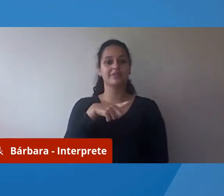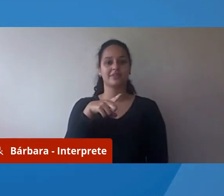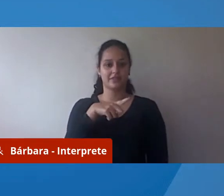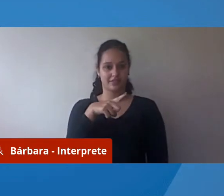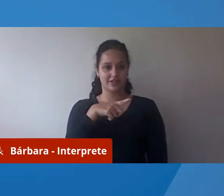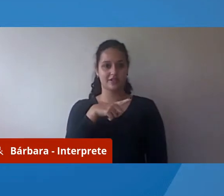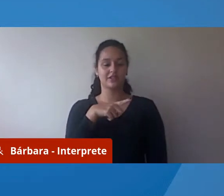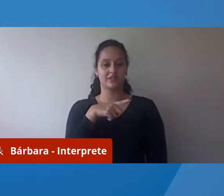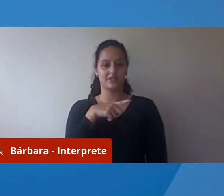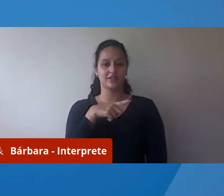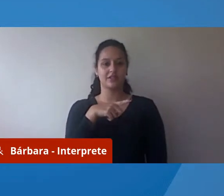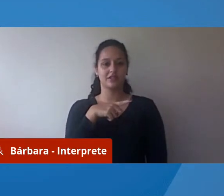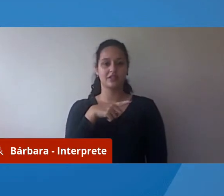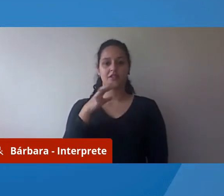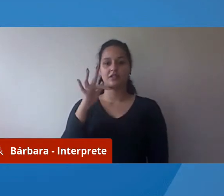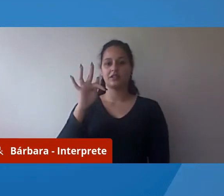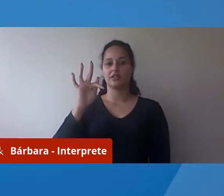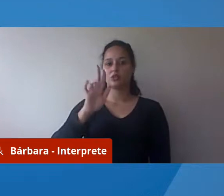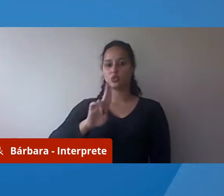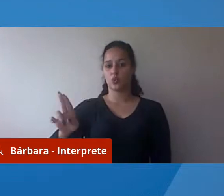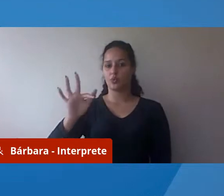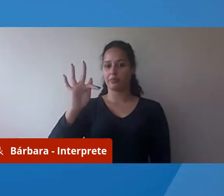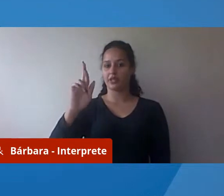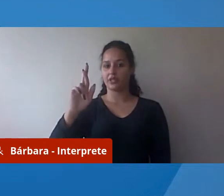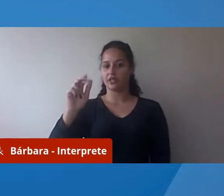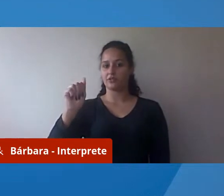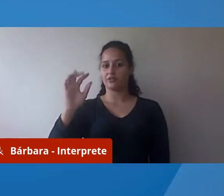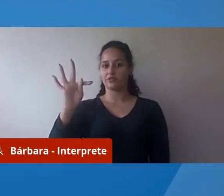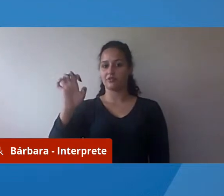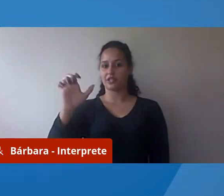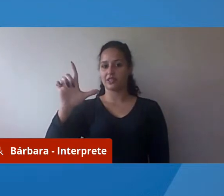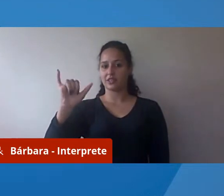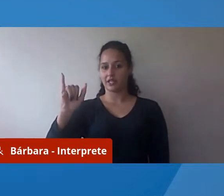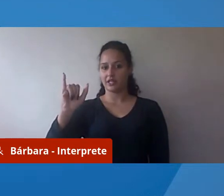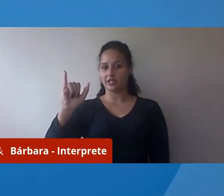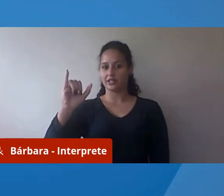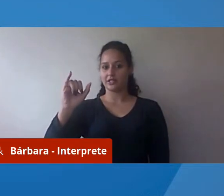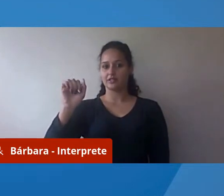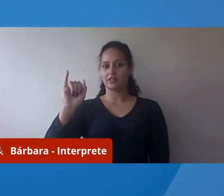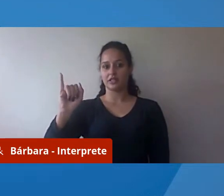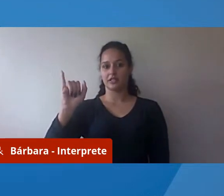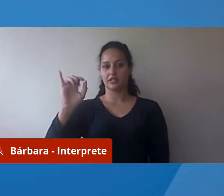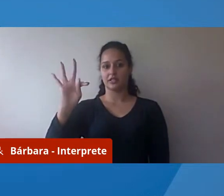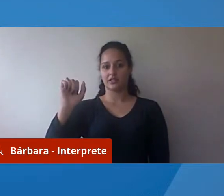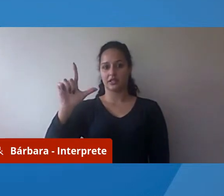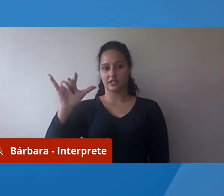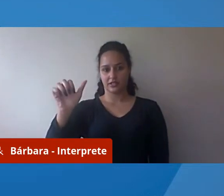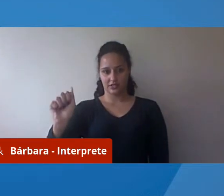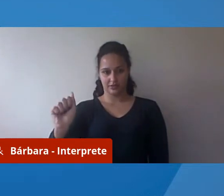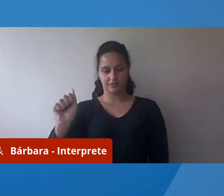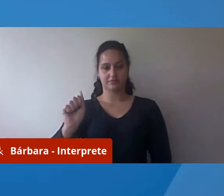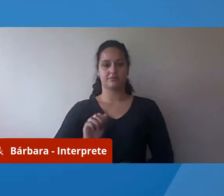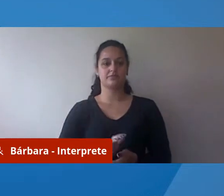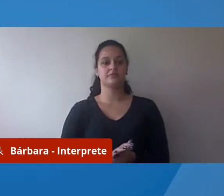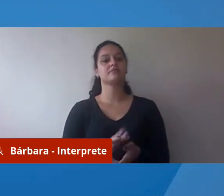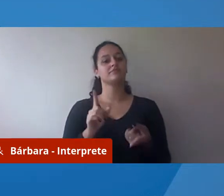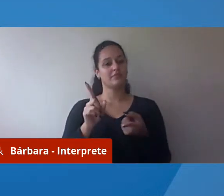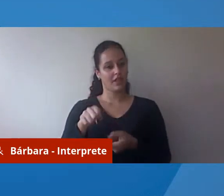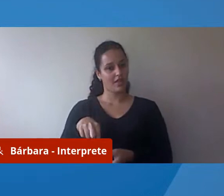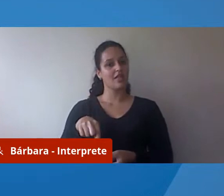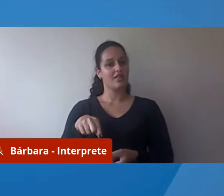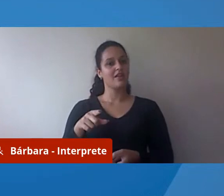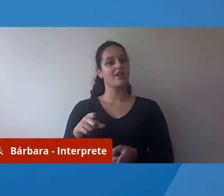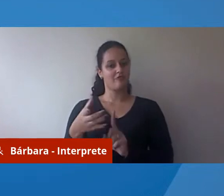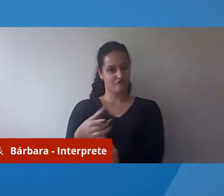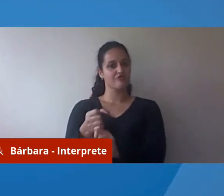chamado Fratelli d'Italia, né? Os irmãos da Itália. Se reclamam de Mussolini, são mussolinianos, são fascistas autênticos, né?